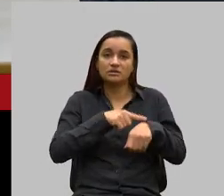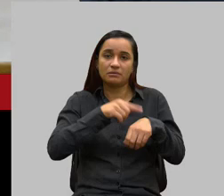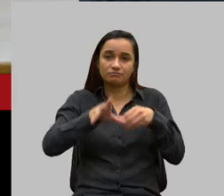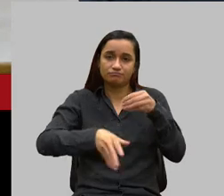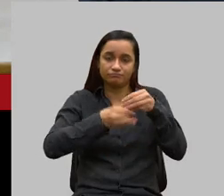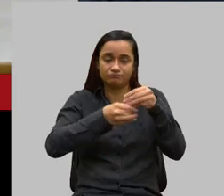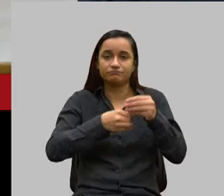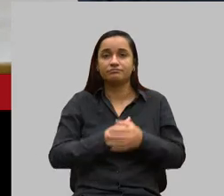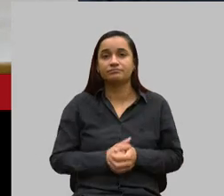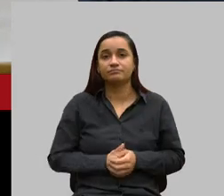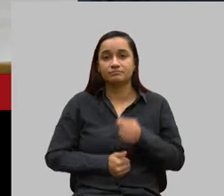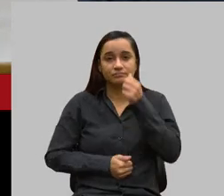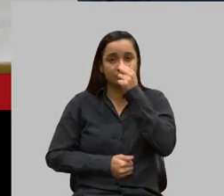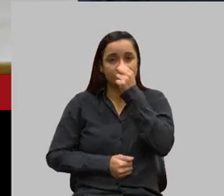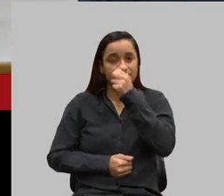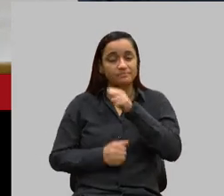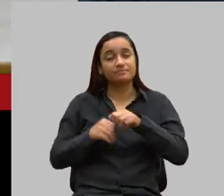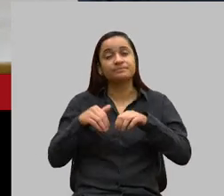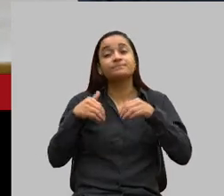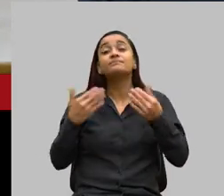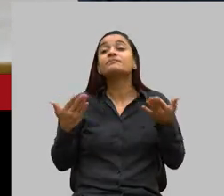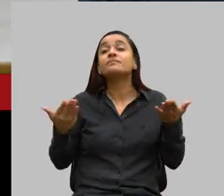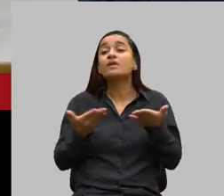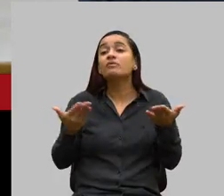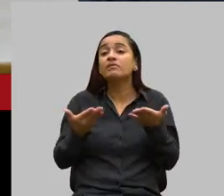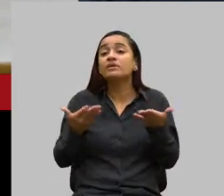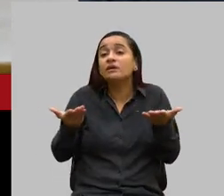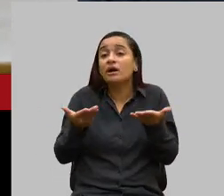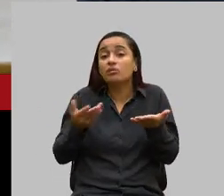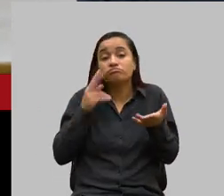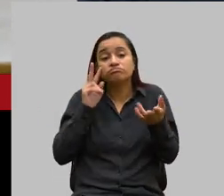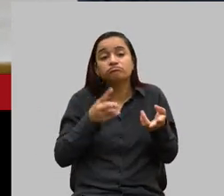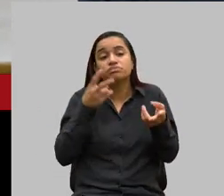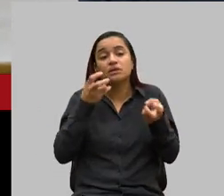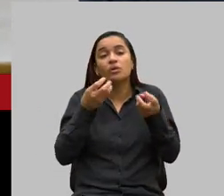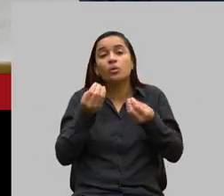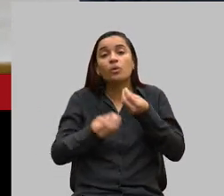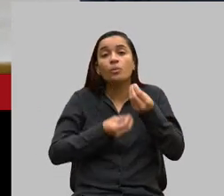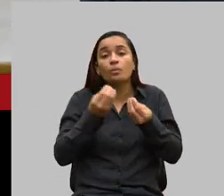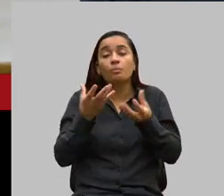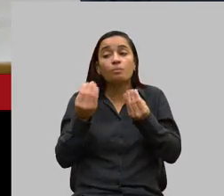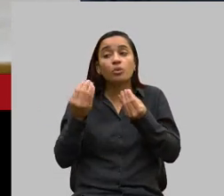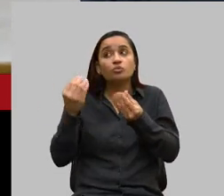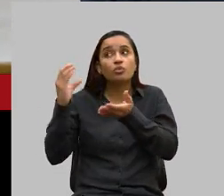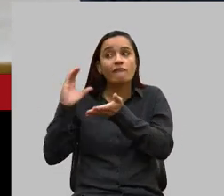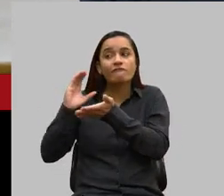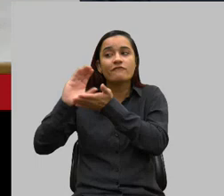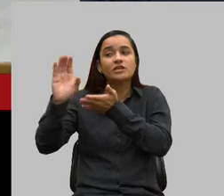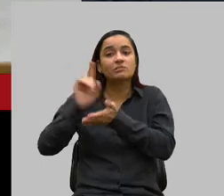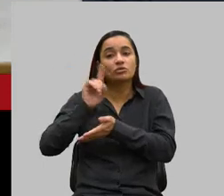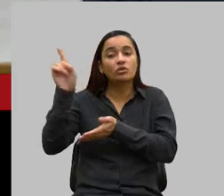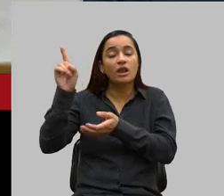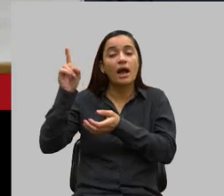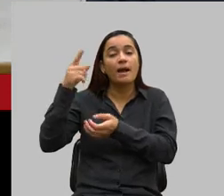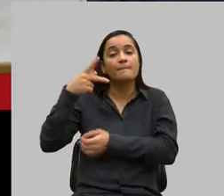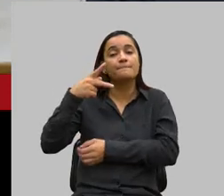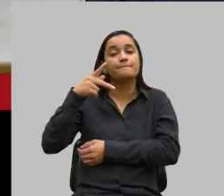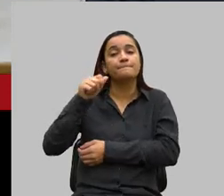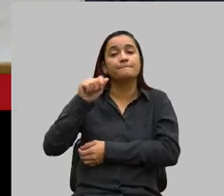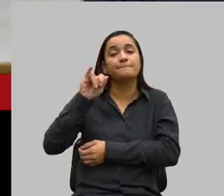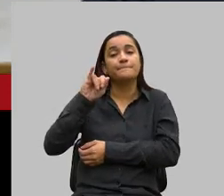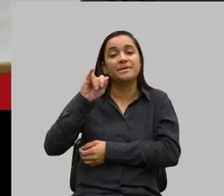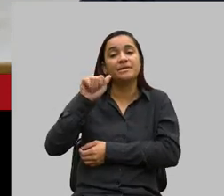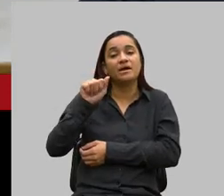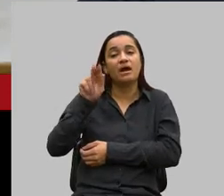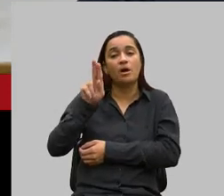aí eu tô vendo agora m da solo no Piauí será que é por causa da semig